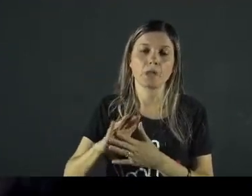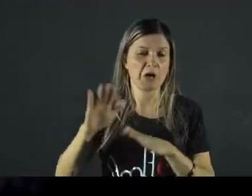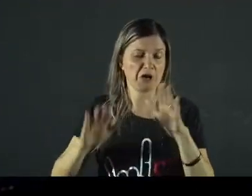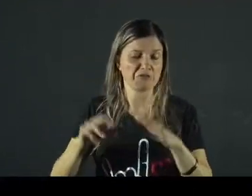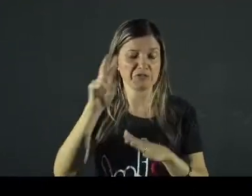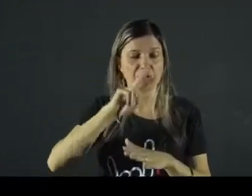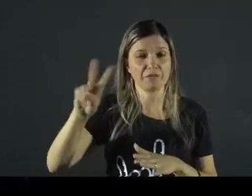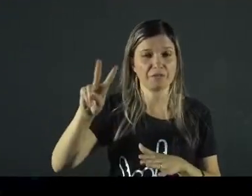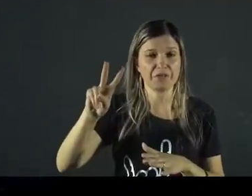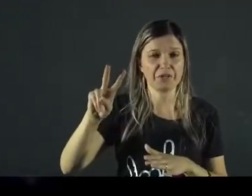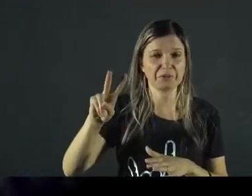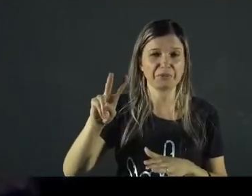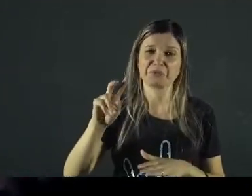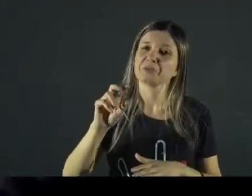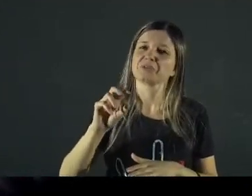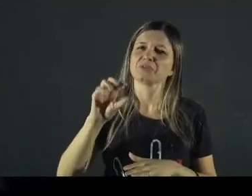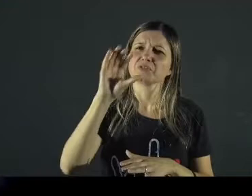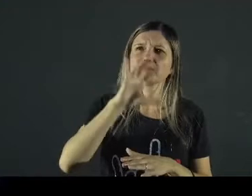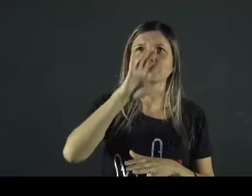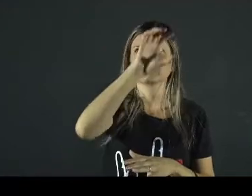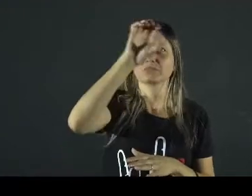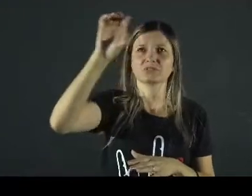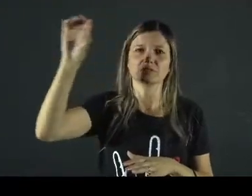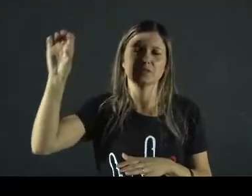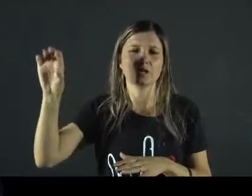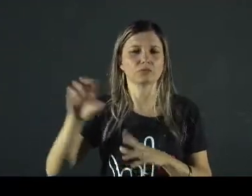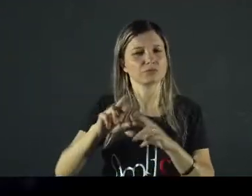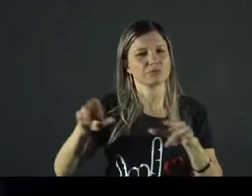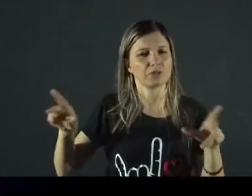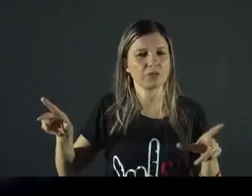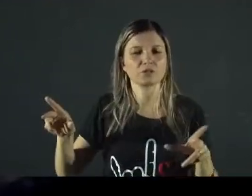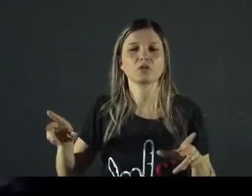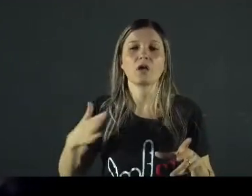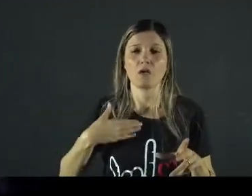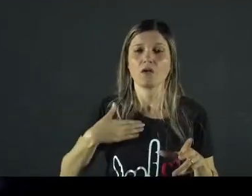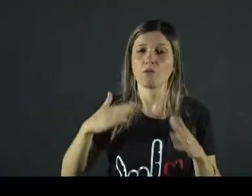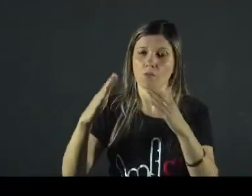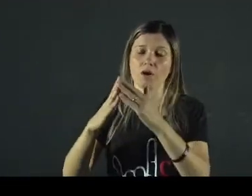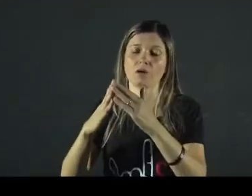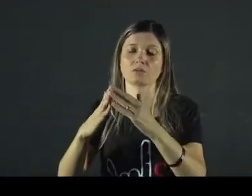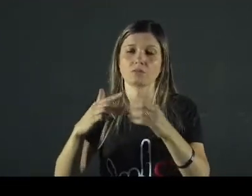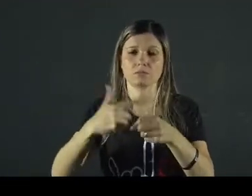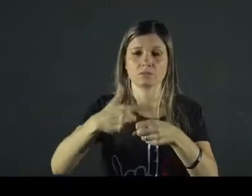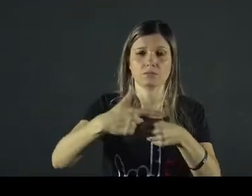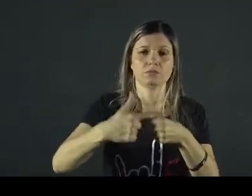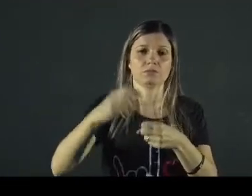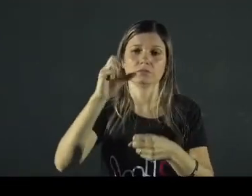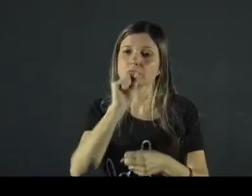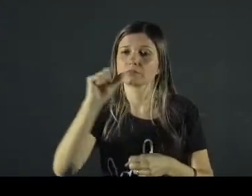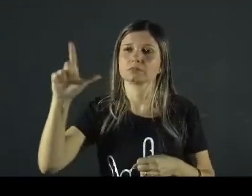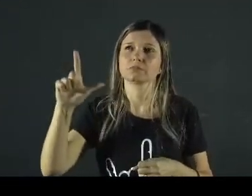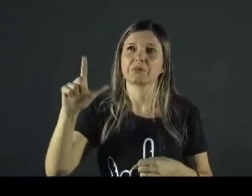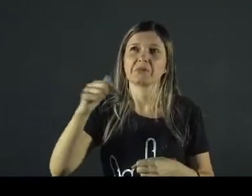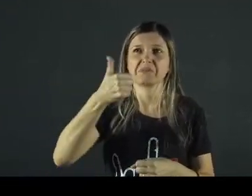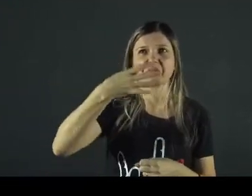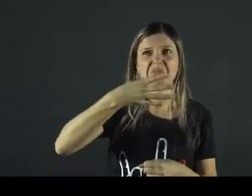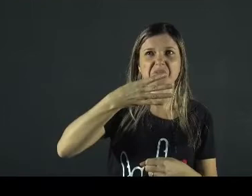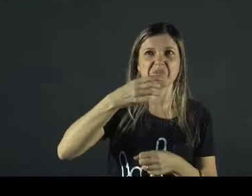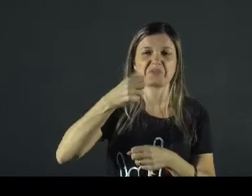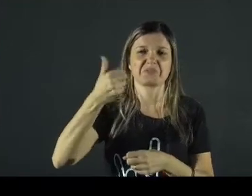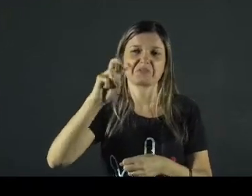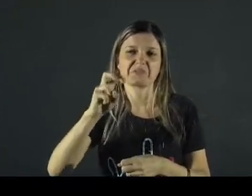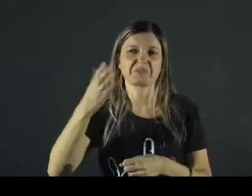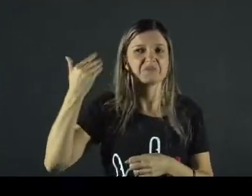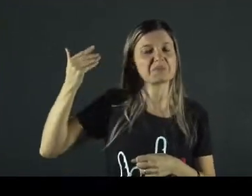estados ou até em outro país. E eu morava e moro aqui na cidade de Limeira. Mas há 14, 15 anos atrás eu